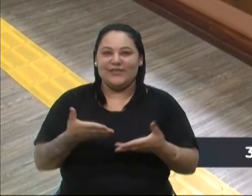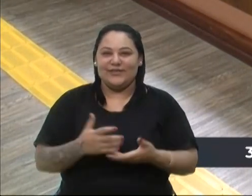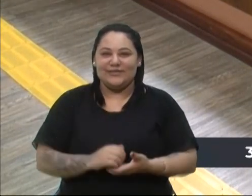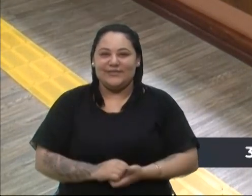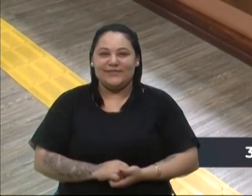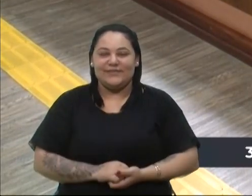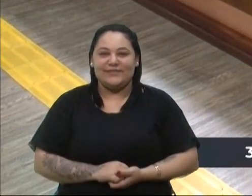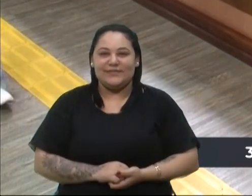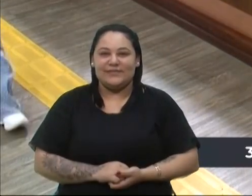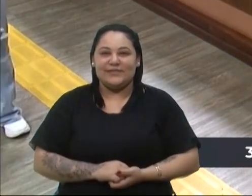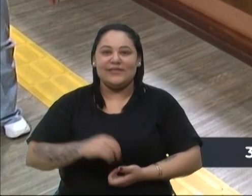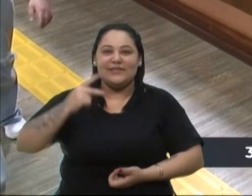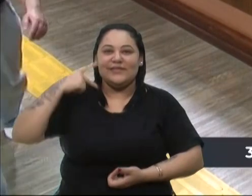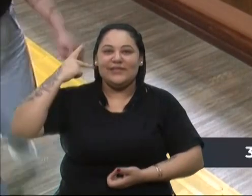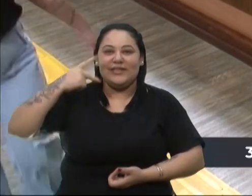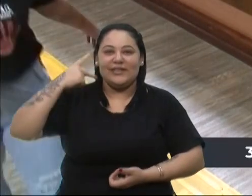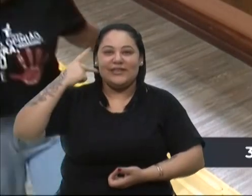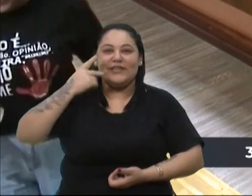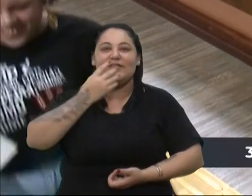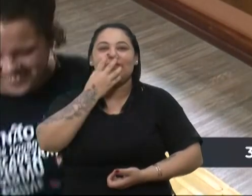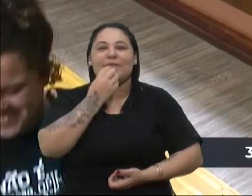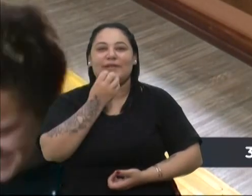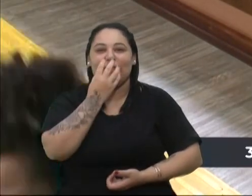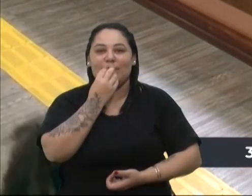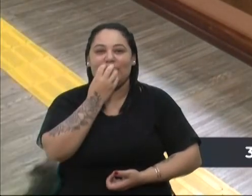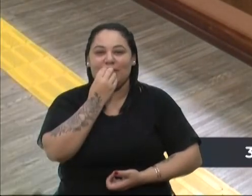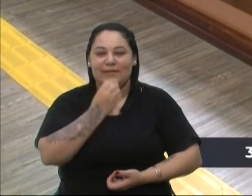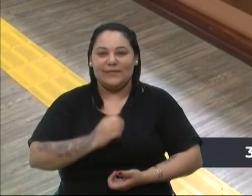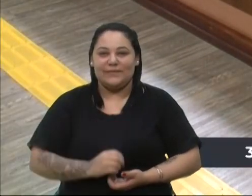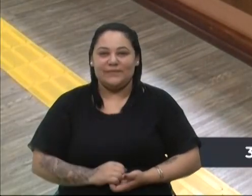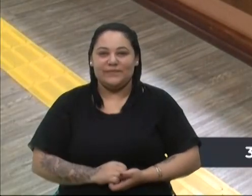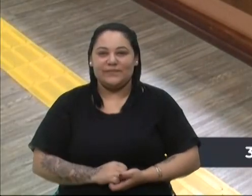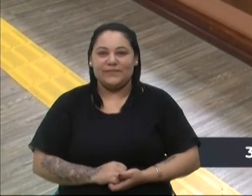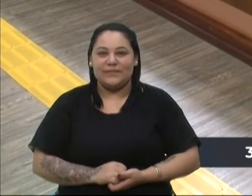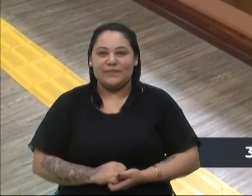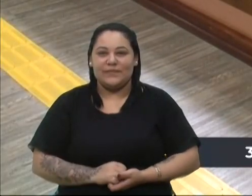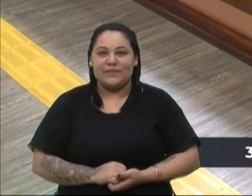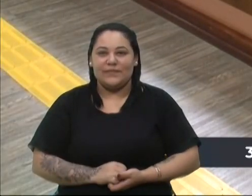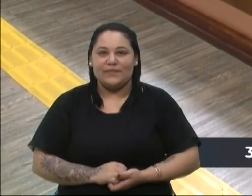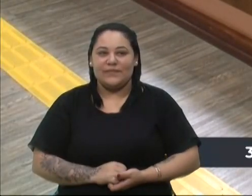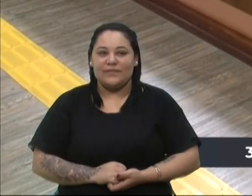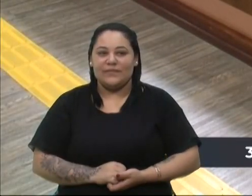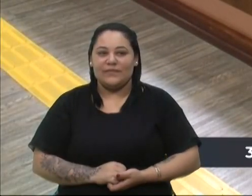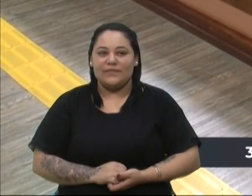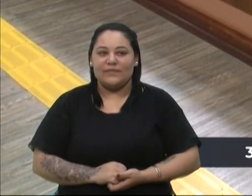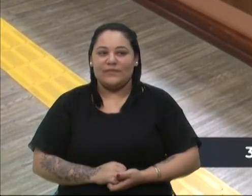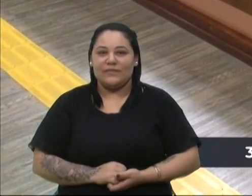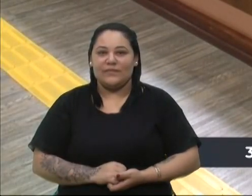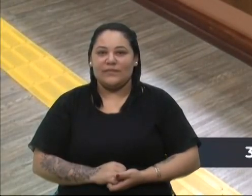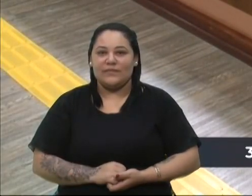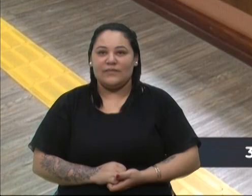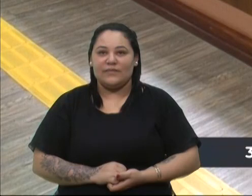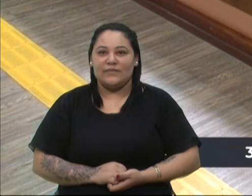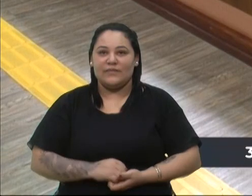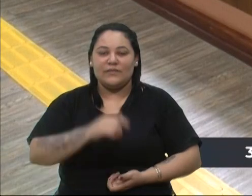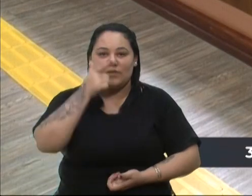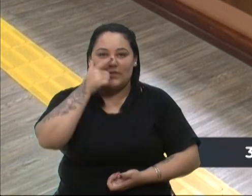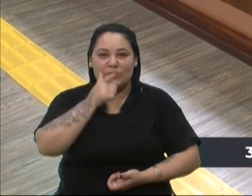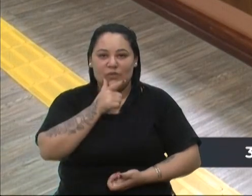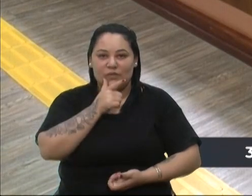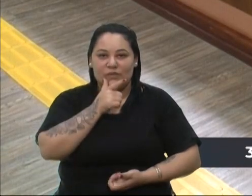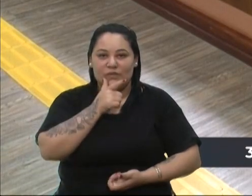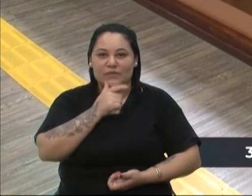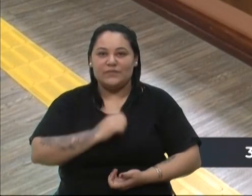expediente. Vereador Gilfredo Otto Camille Sobrinho. Agradece, irmão. Lucas